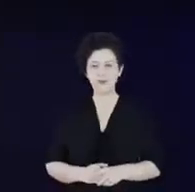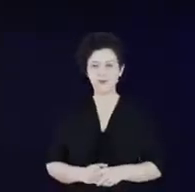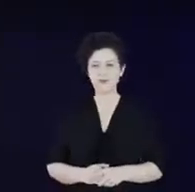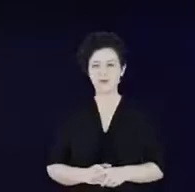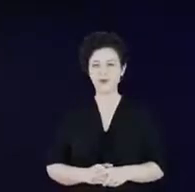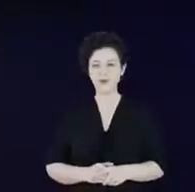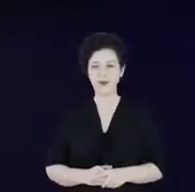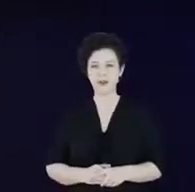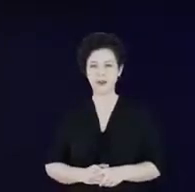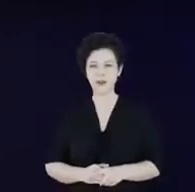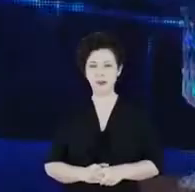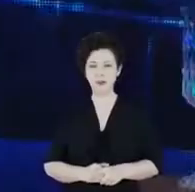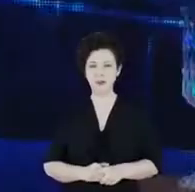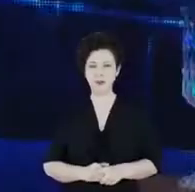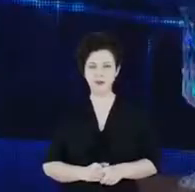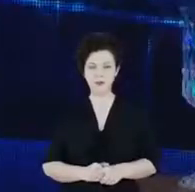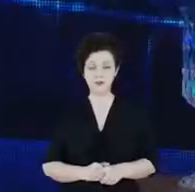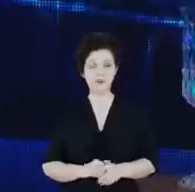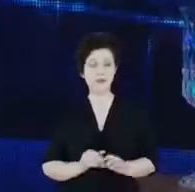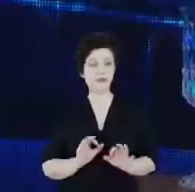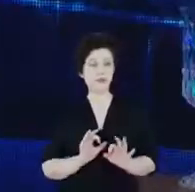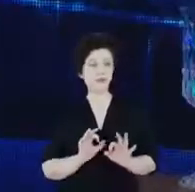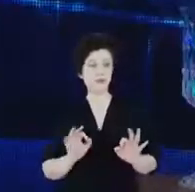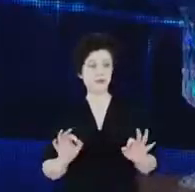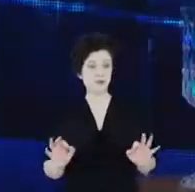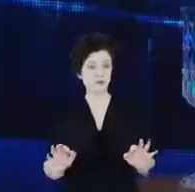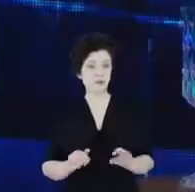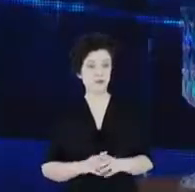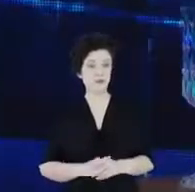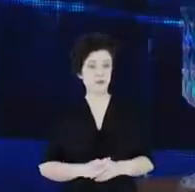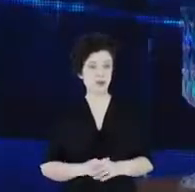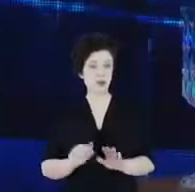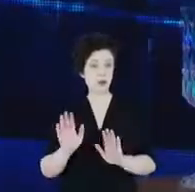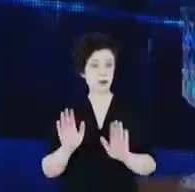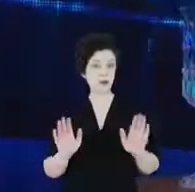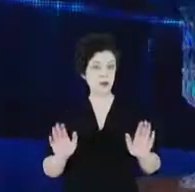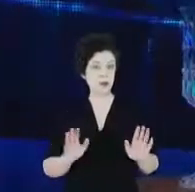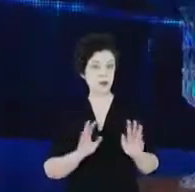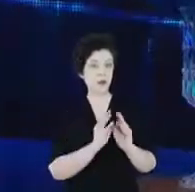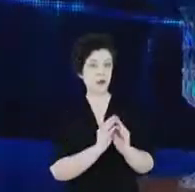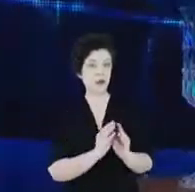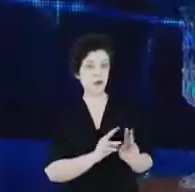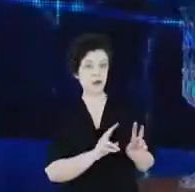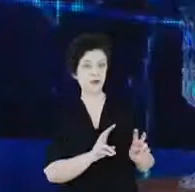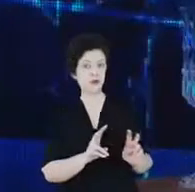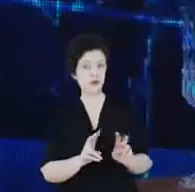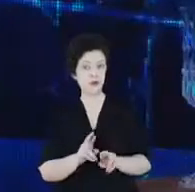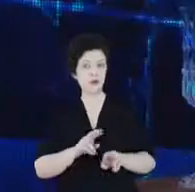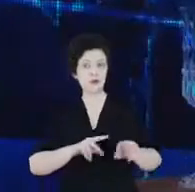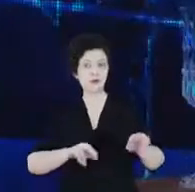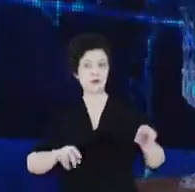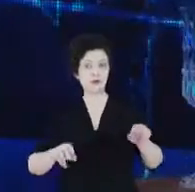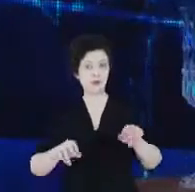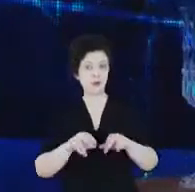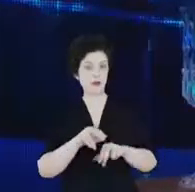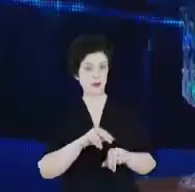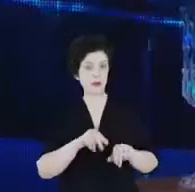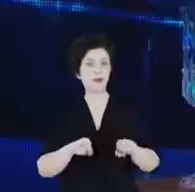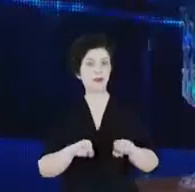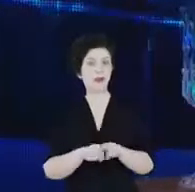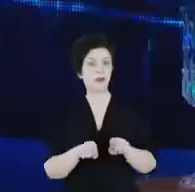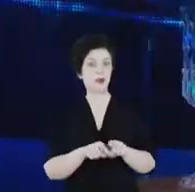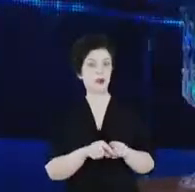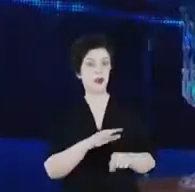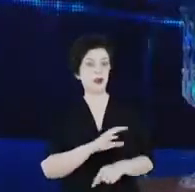Obrigado, obrigado, Elbia. Excelente exposição inicial aqui. Tocou em vários temas de diversificação de matriz, mercado de